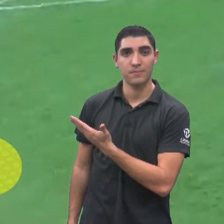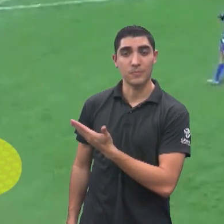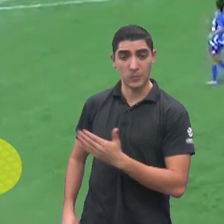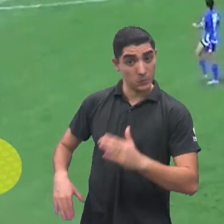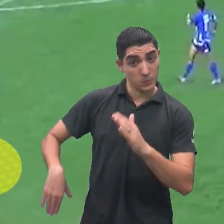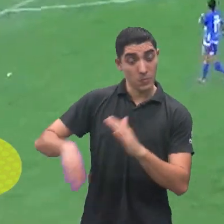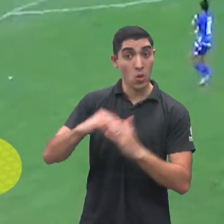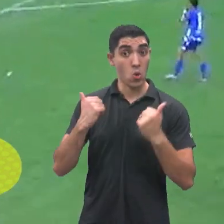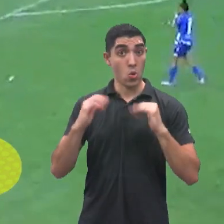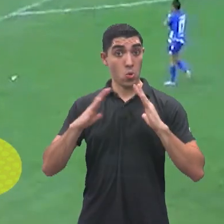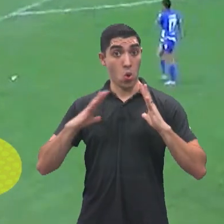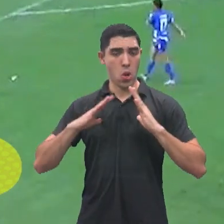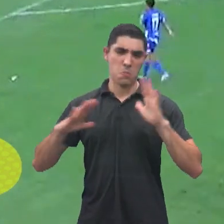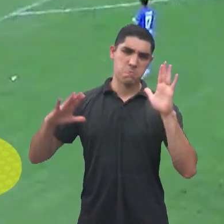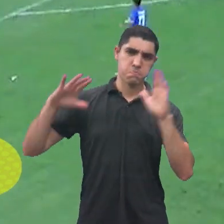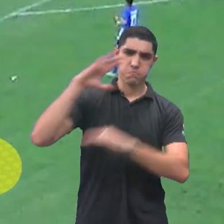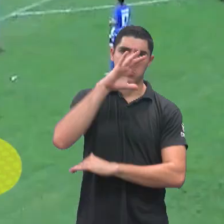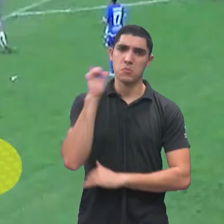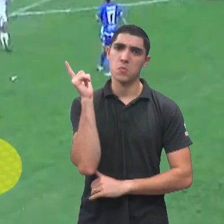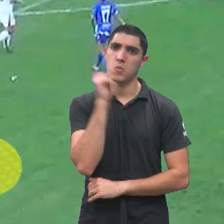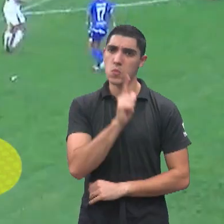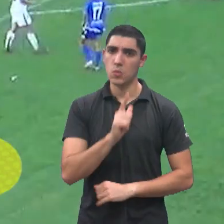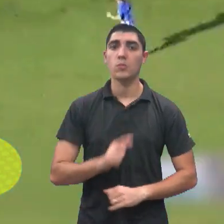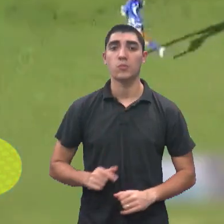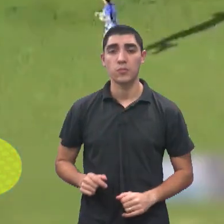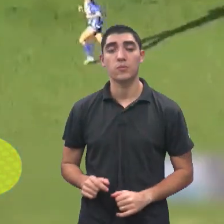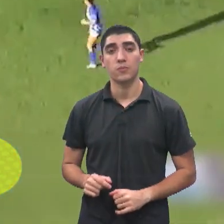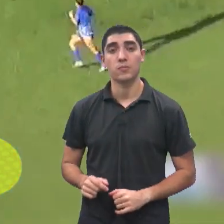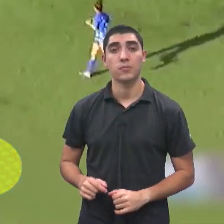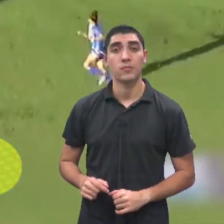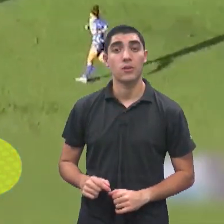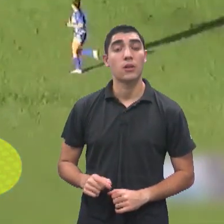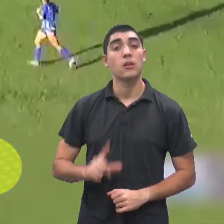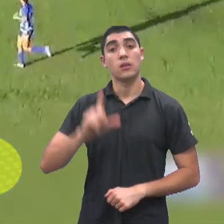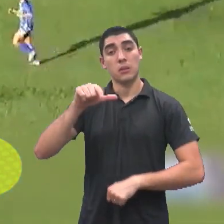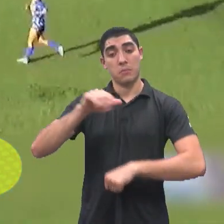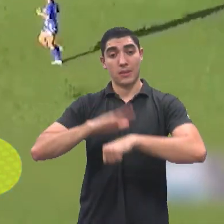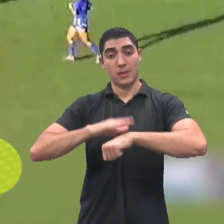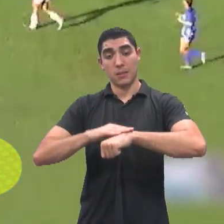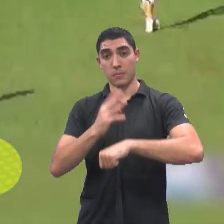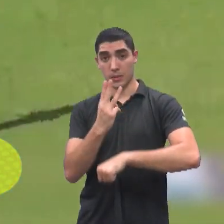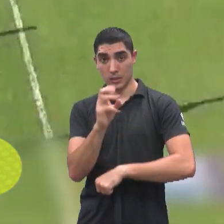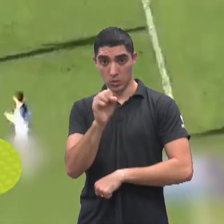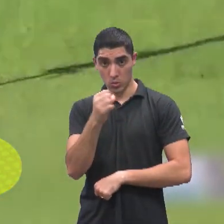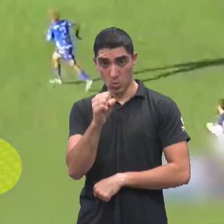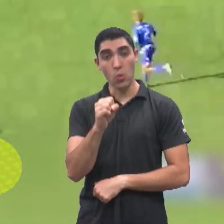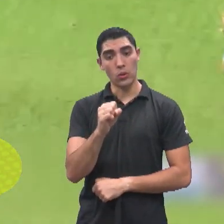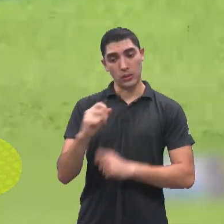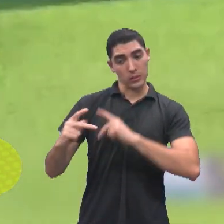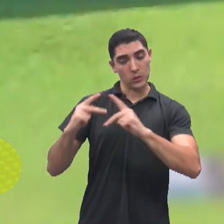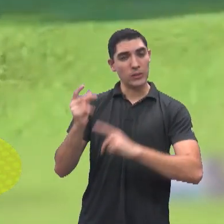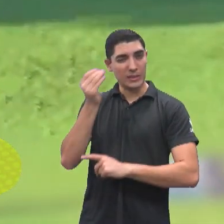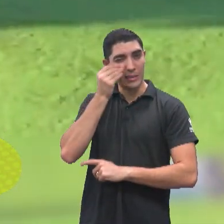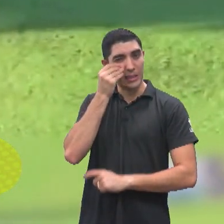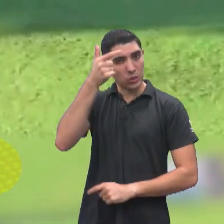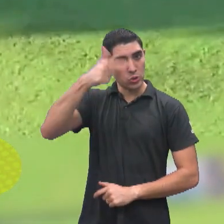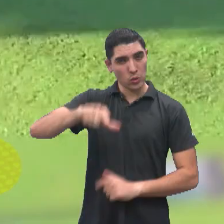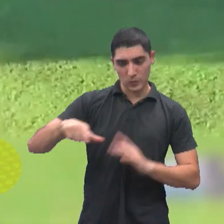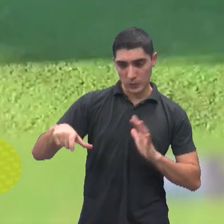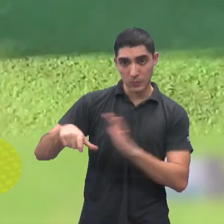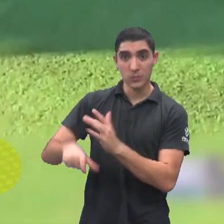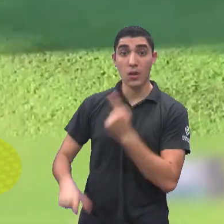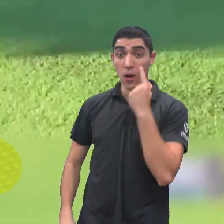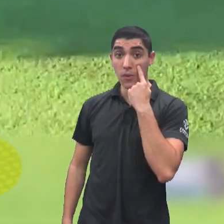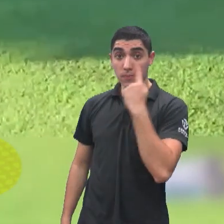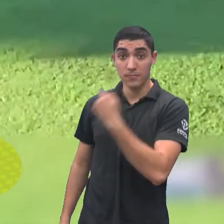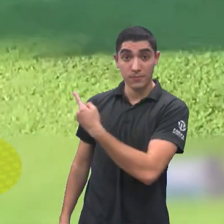Yolanda fazer a defesa e mandar para escanteio. Aos 38, bola lançada em profundidade para o São José. A goleira